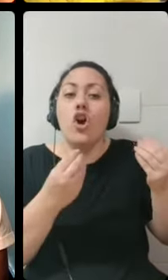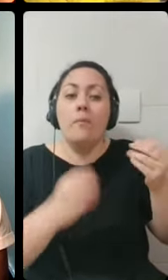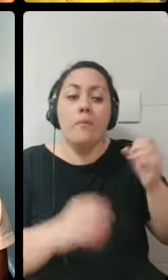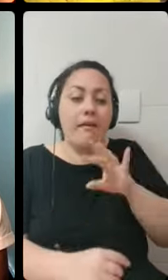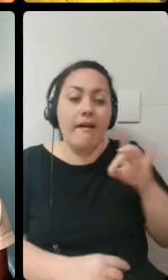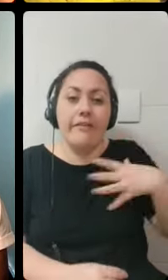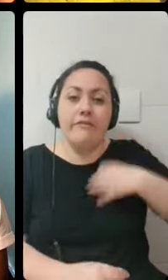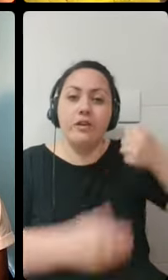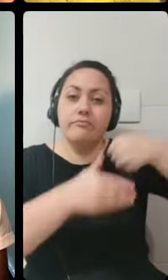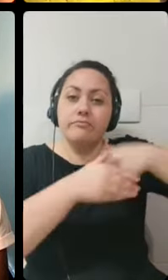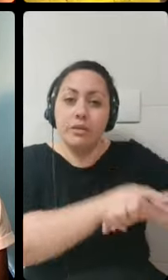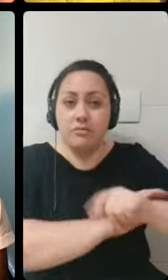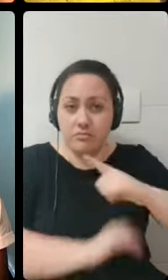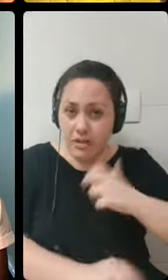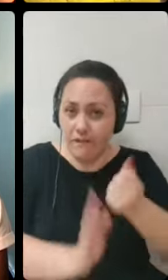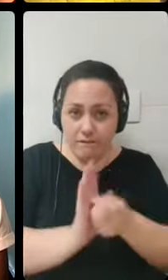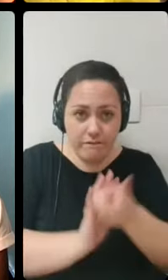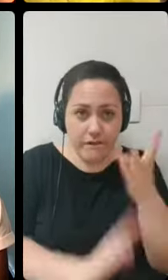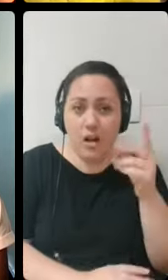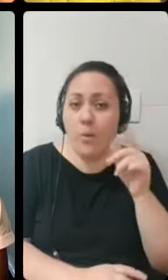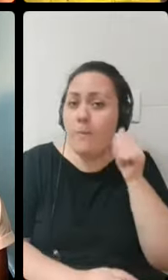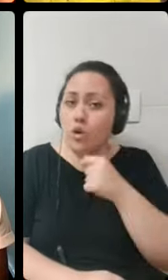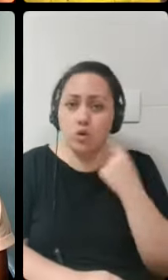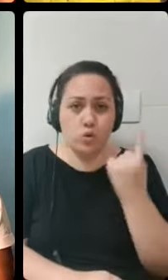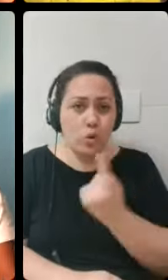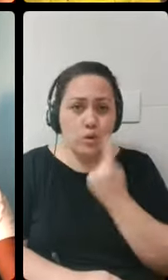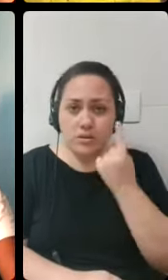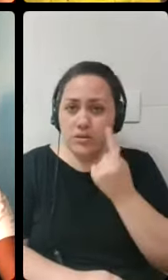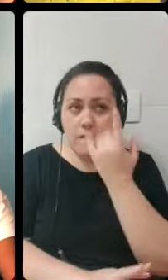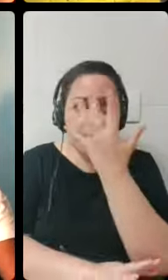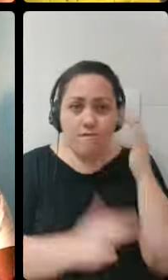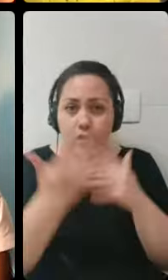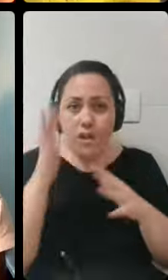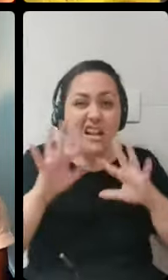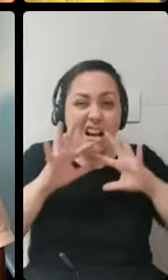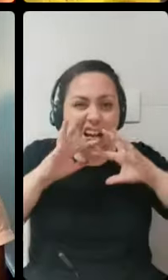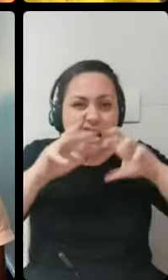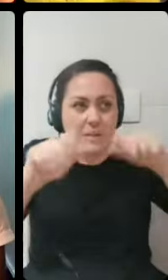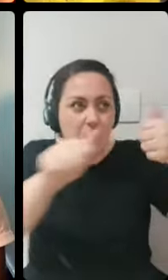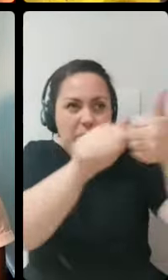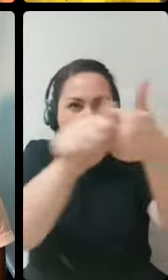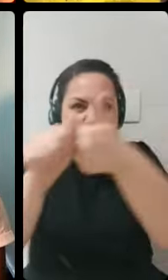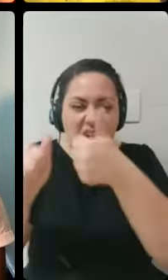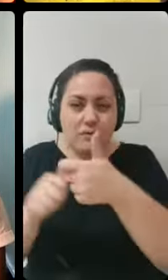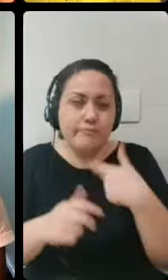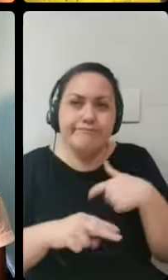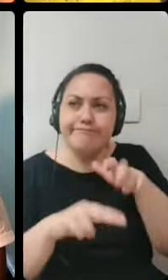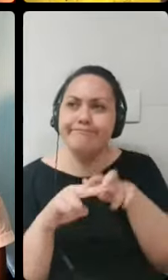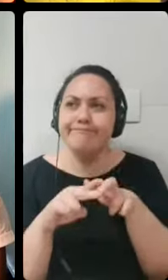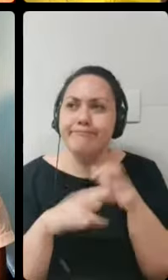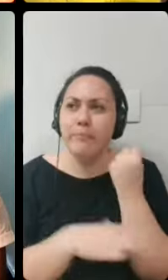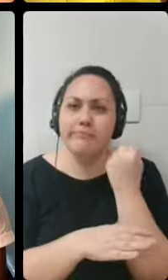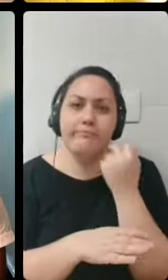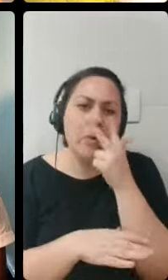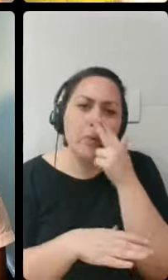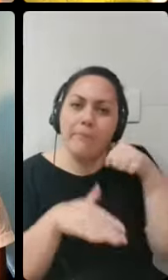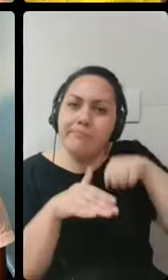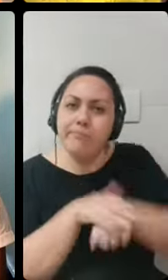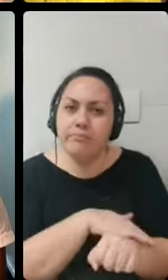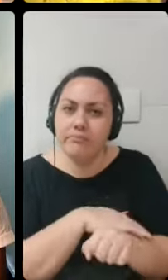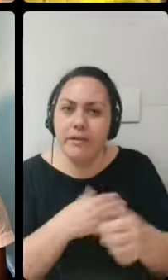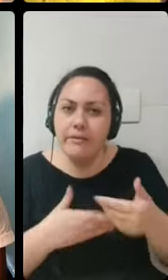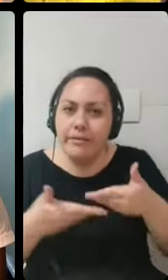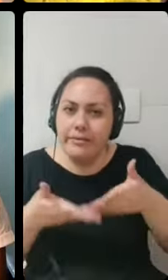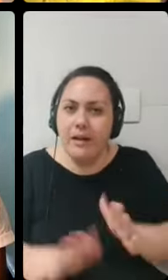fez sozinha, no meio da floresta, com uns bichos brabos em volta dela. Teve um bebezinho dela que ela